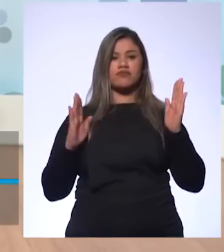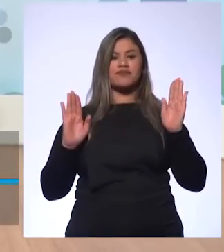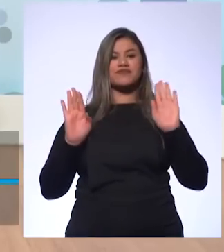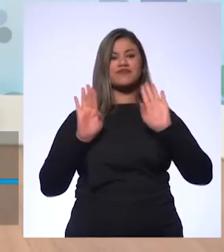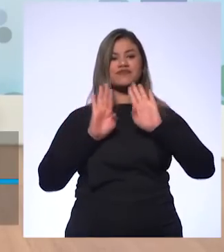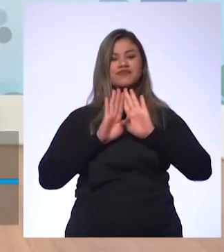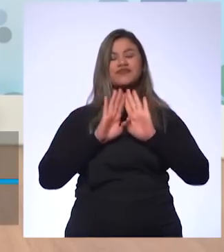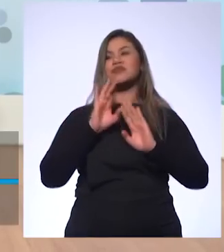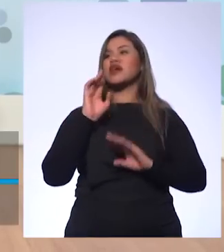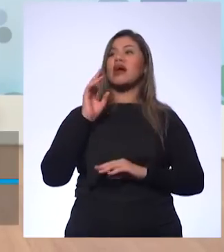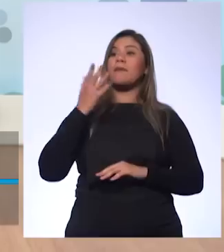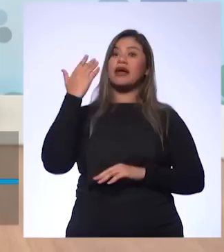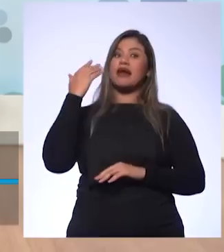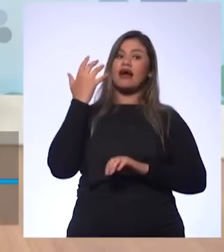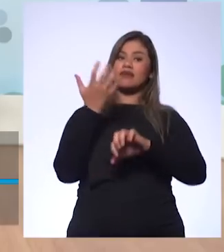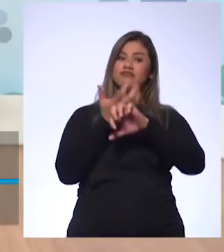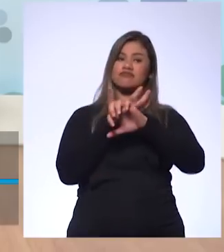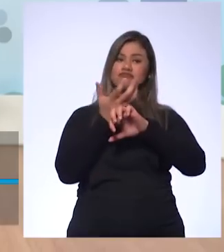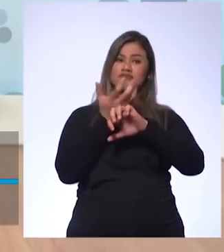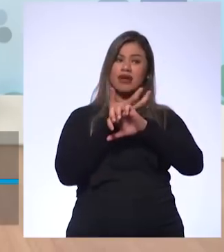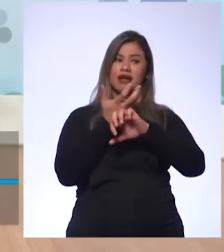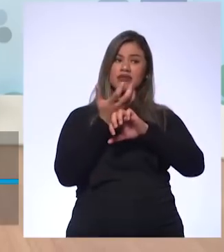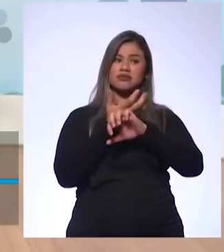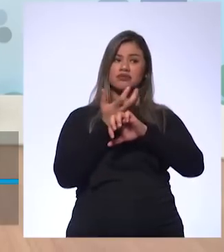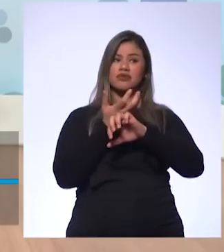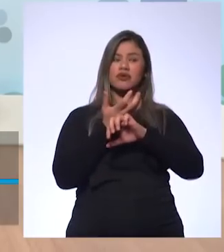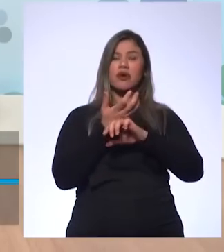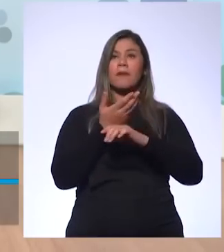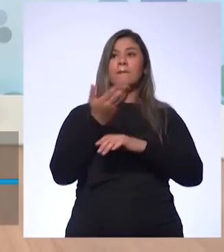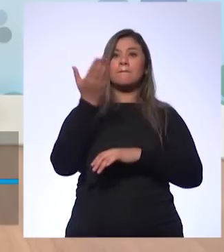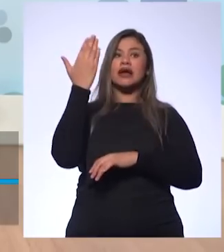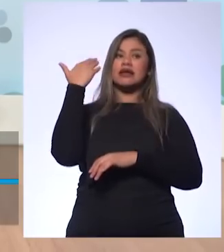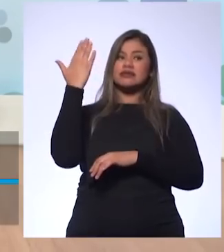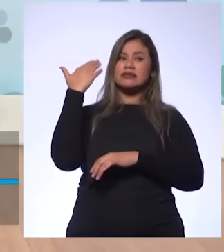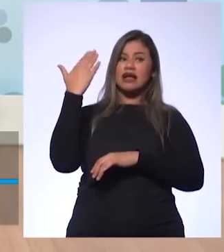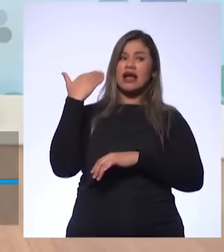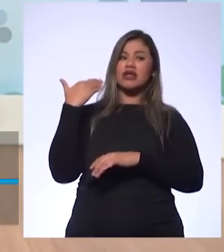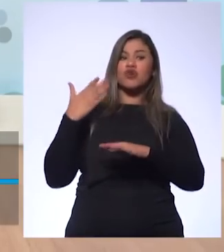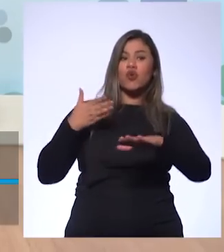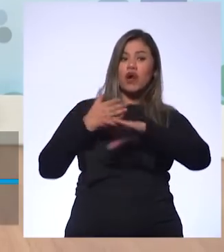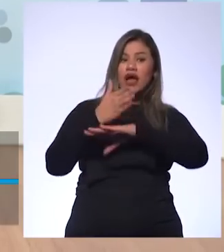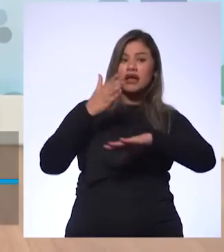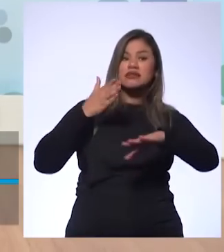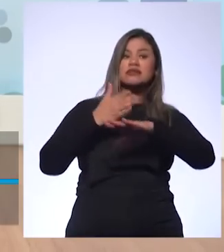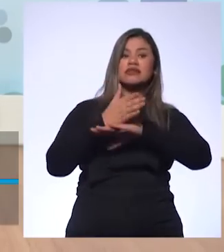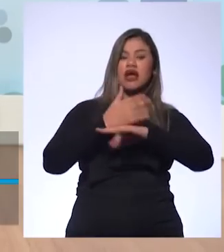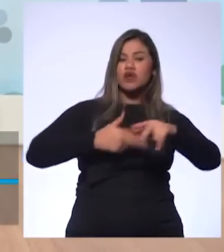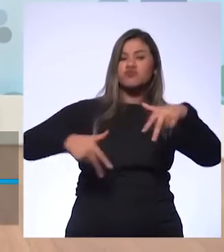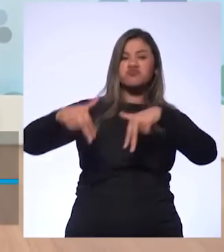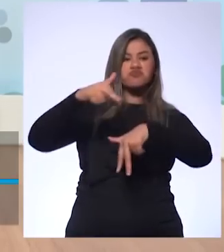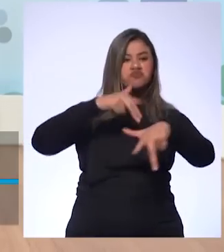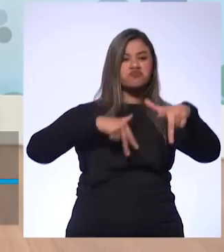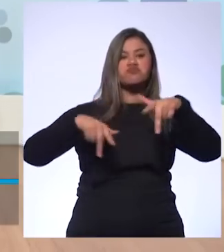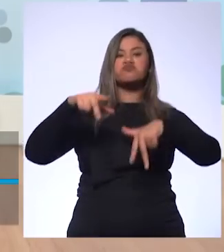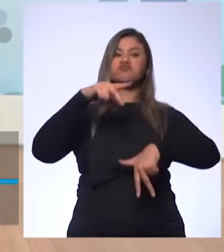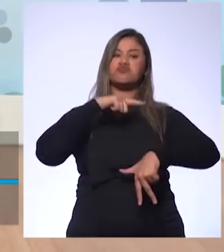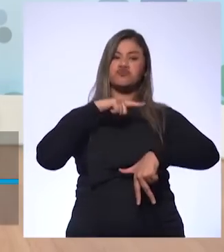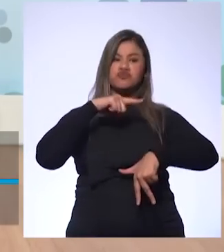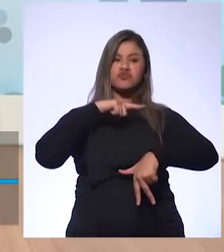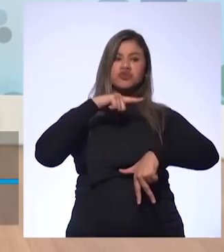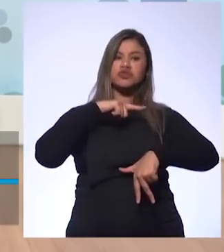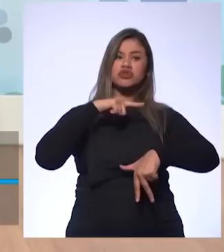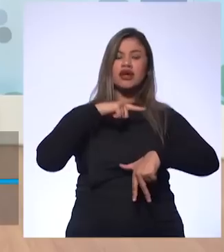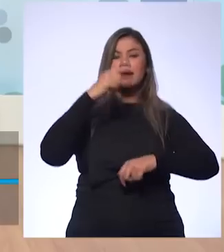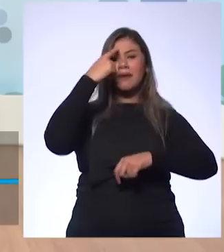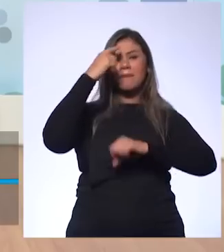olha, tudo era mato. Só que quando ele fala tudo era mato, olha, na minha época, filho, eu tinha acesso a este espaço. Isso que eu ia te falar. Imagina ali,